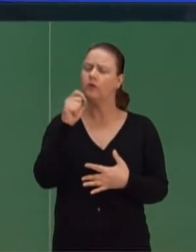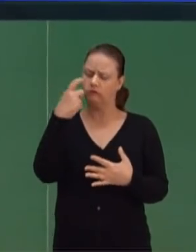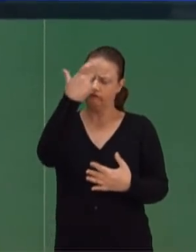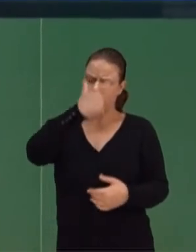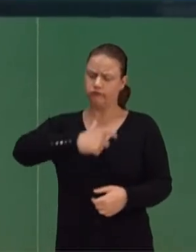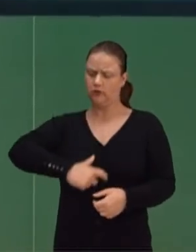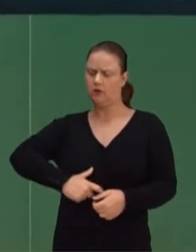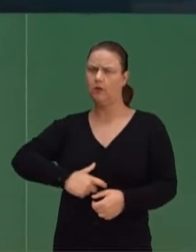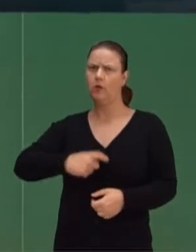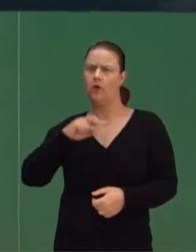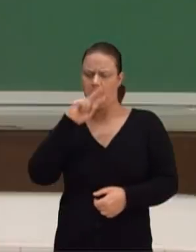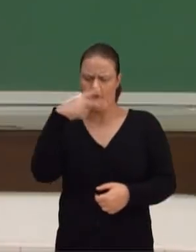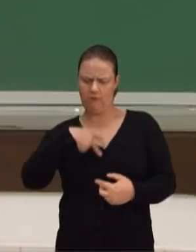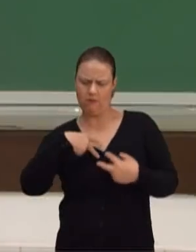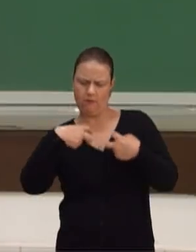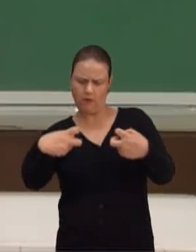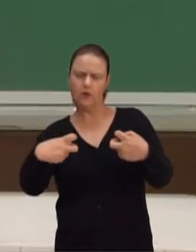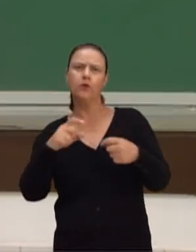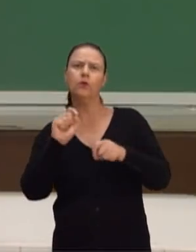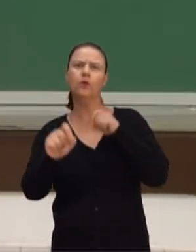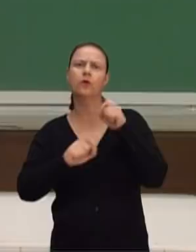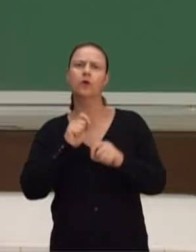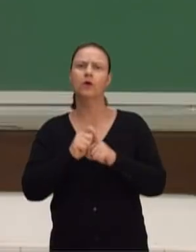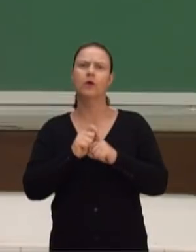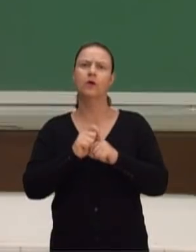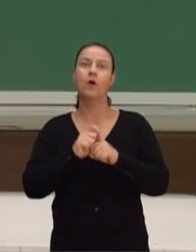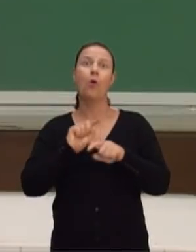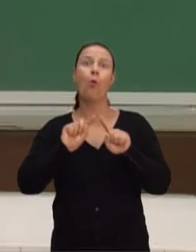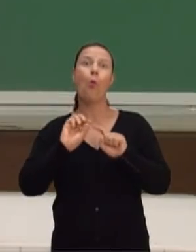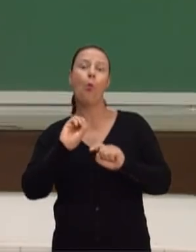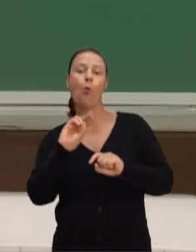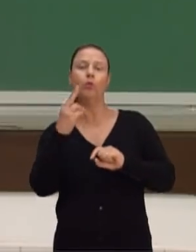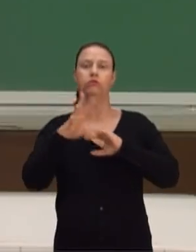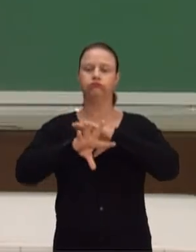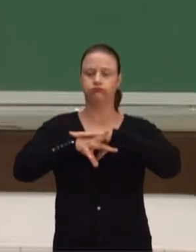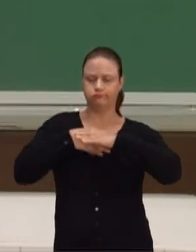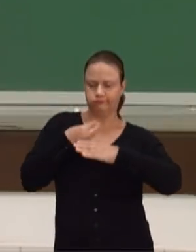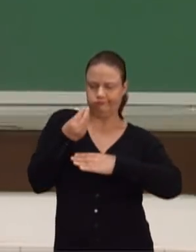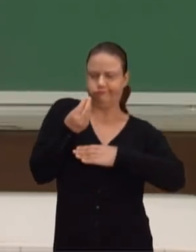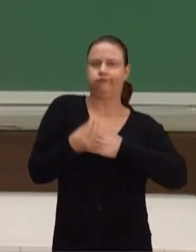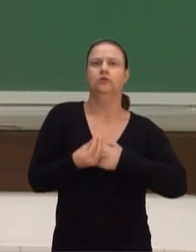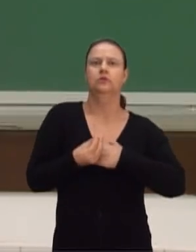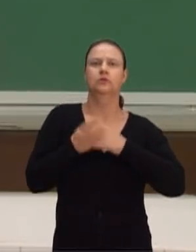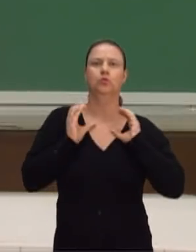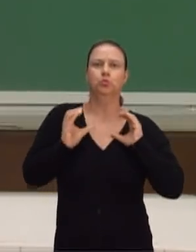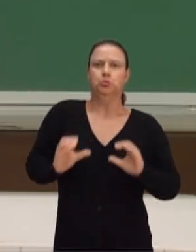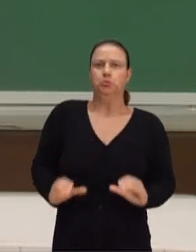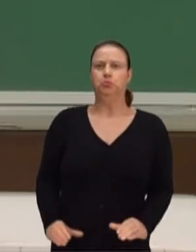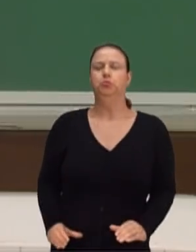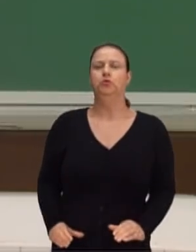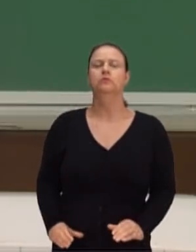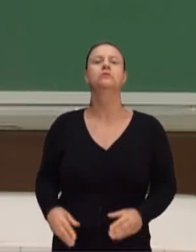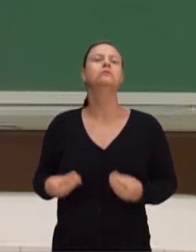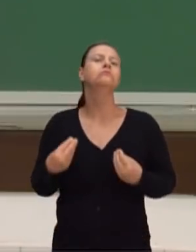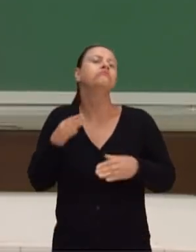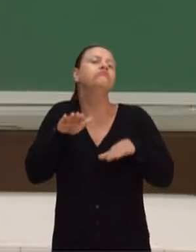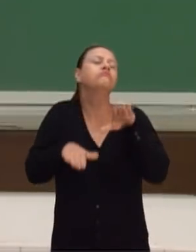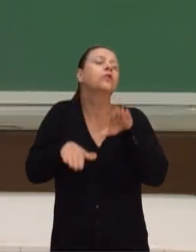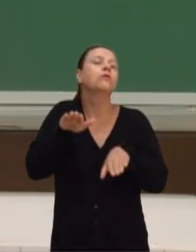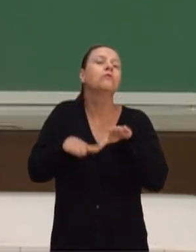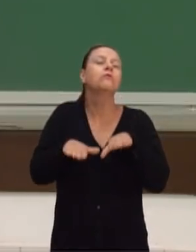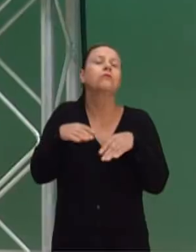que somos aparece por meio das nossas atitudes, dos nossos comportamentos? Dependendo de como